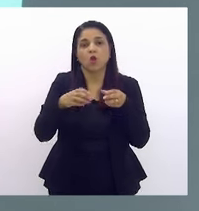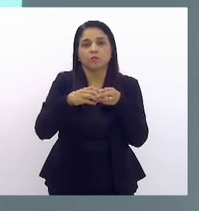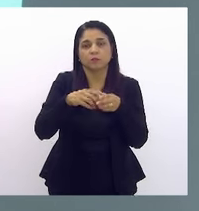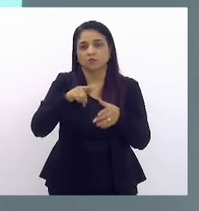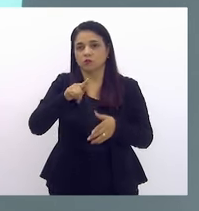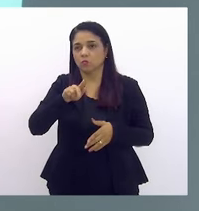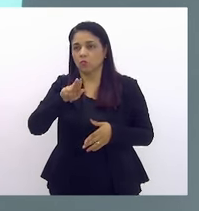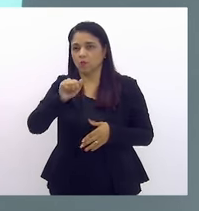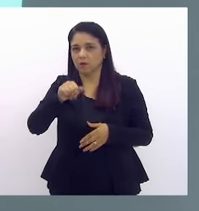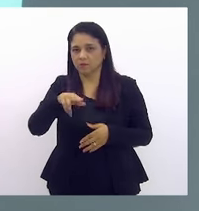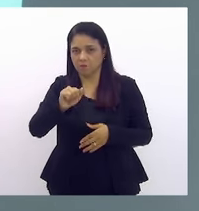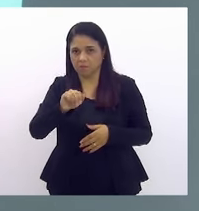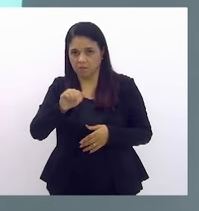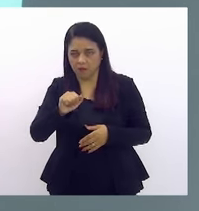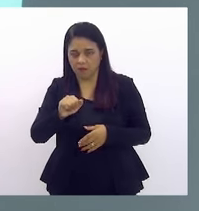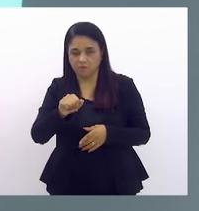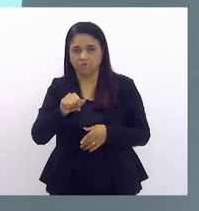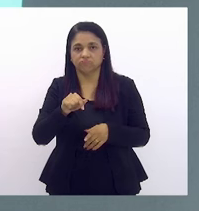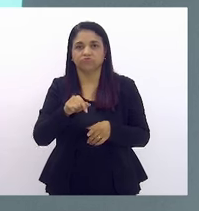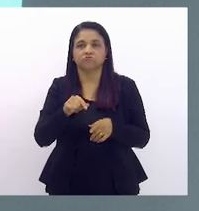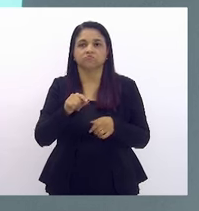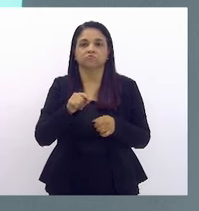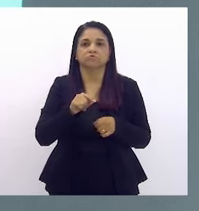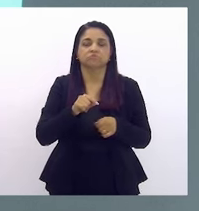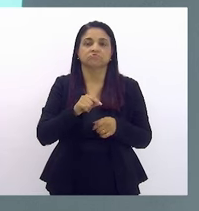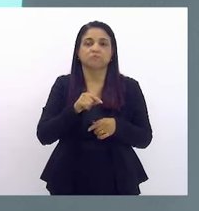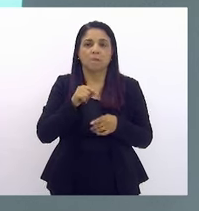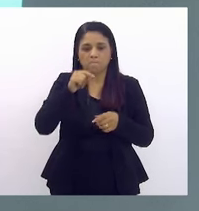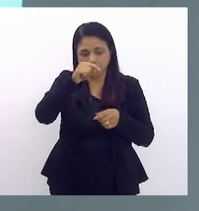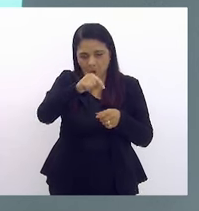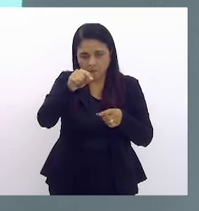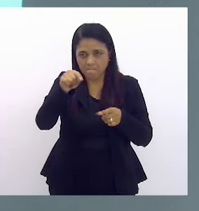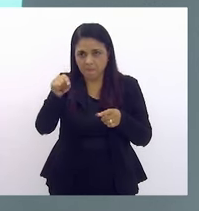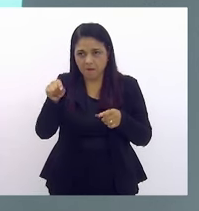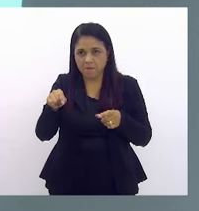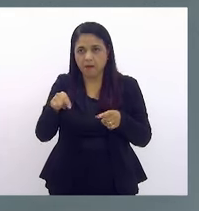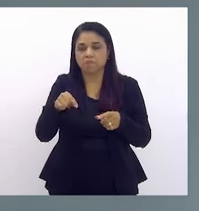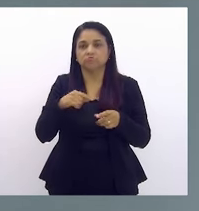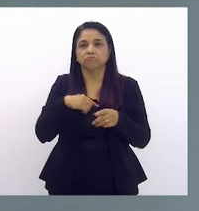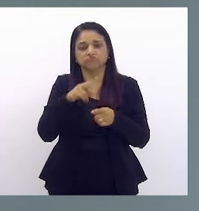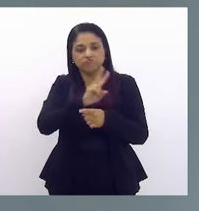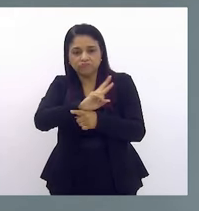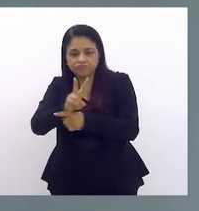Maricá, com esses pontos, né? Nós monitoramos.